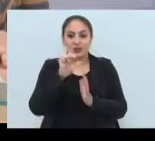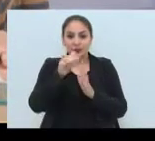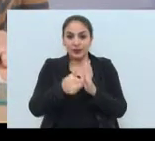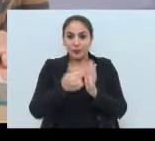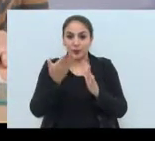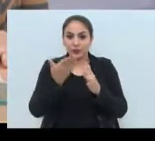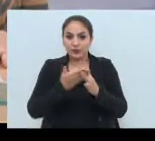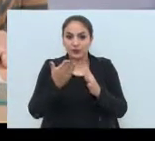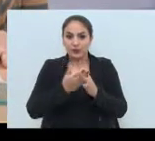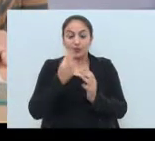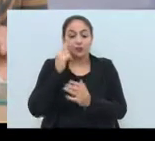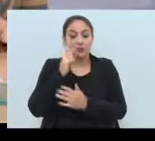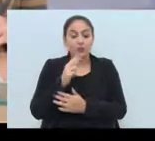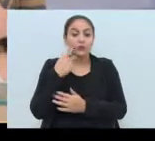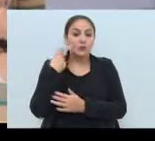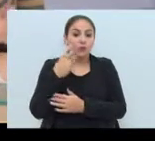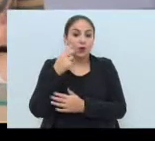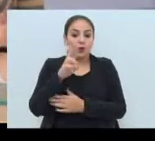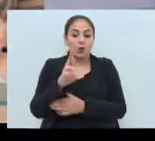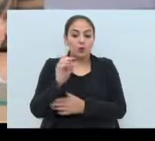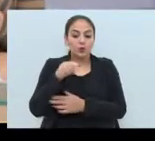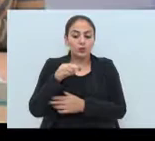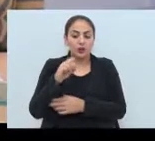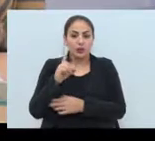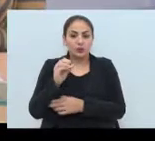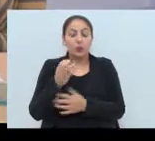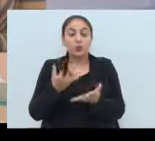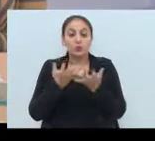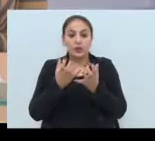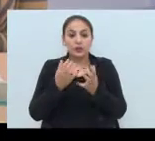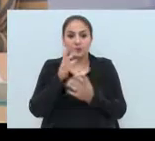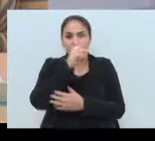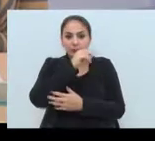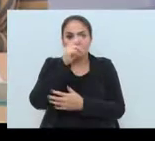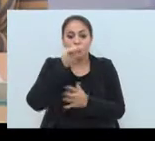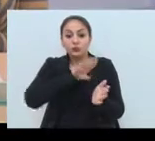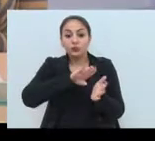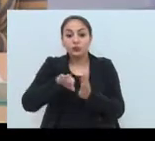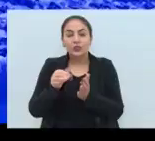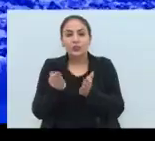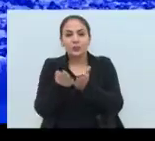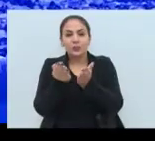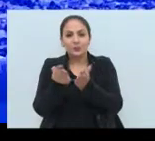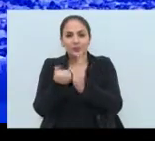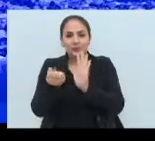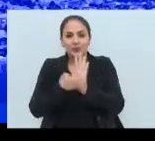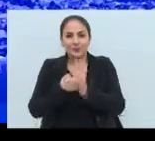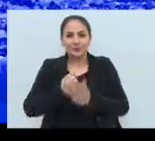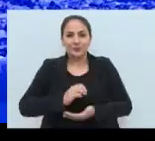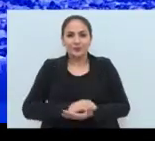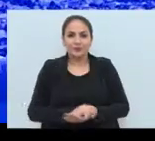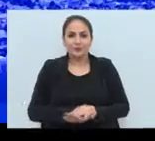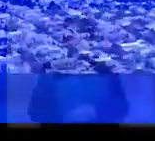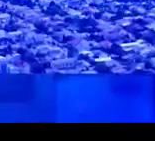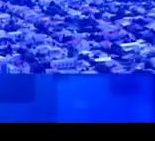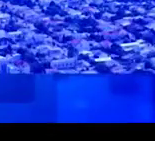intervalo. Vereador Ronaldo Rosa quer que a Prefeitura retire o monumento da Caravela.